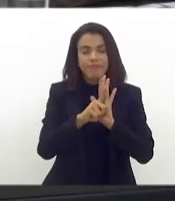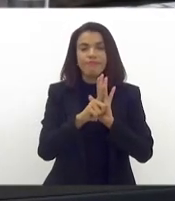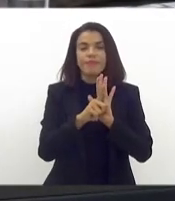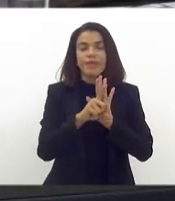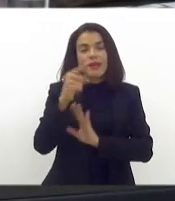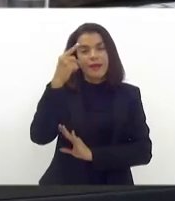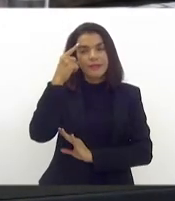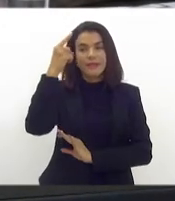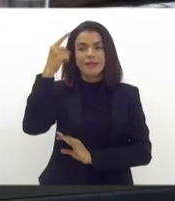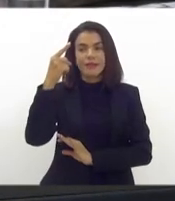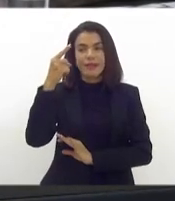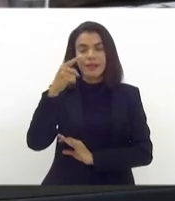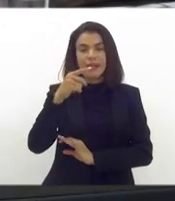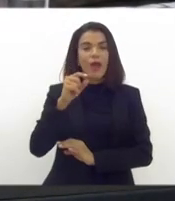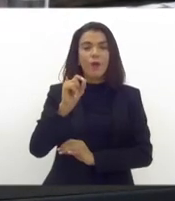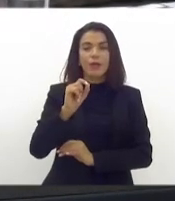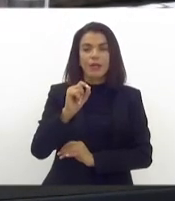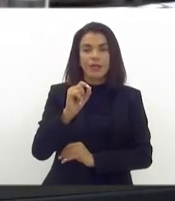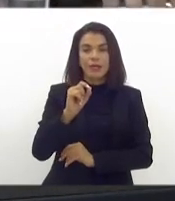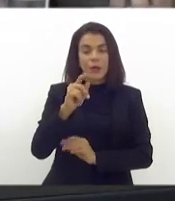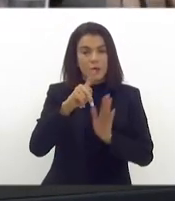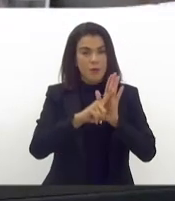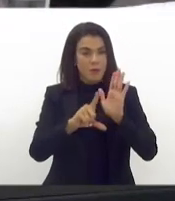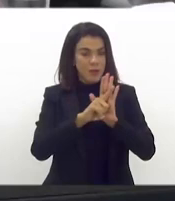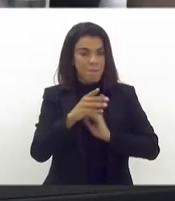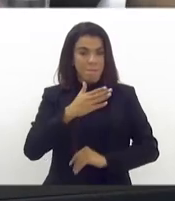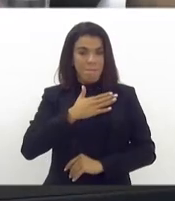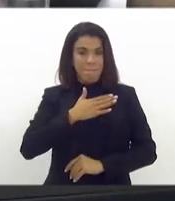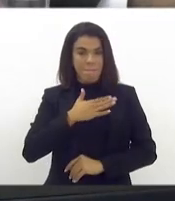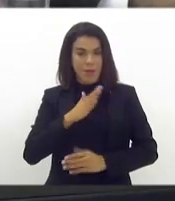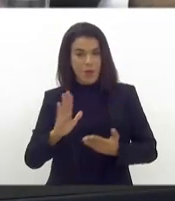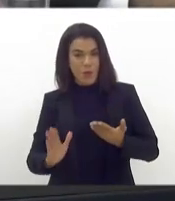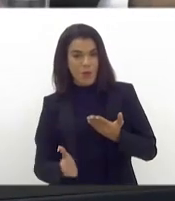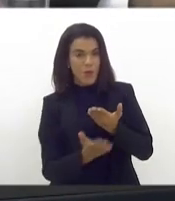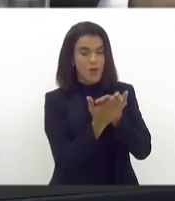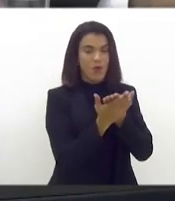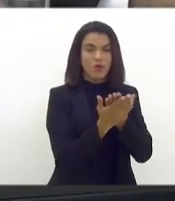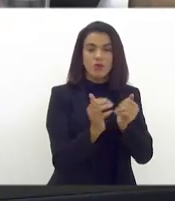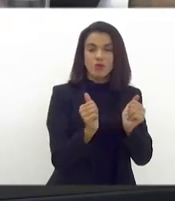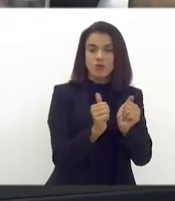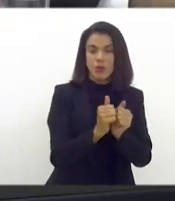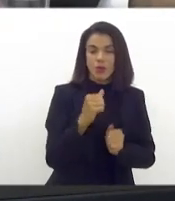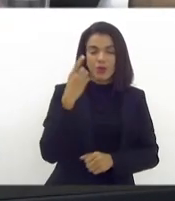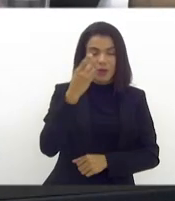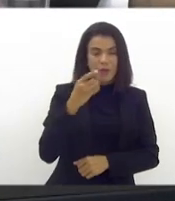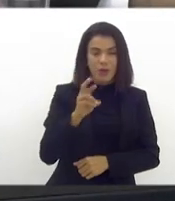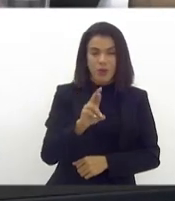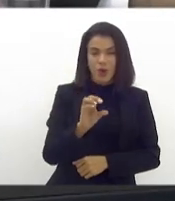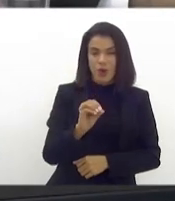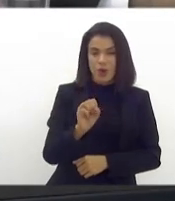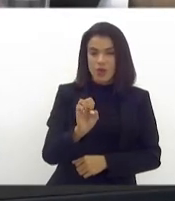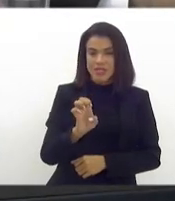a ideia é que o projeto meu, que foi juntado com o do deputado Rosenberg, passou a